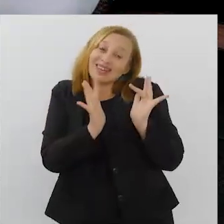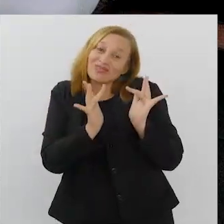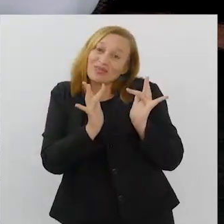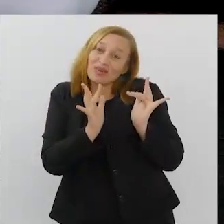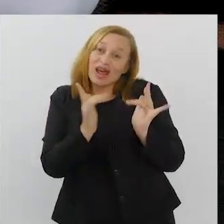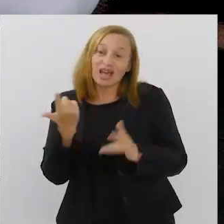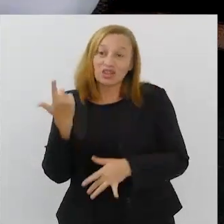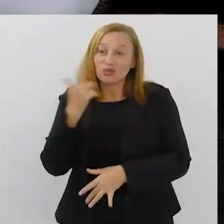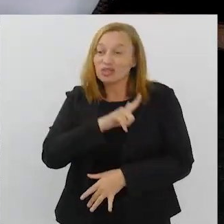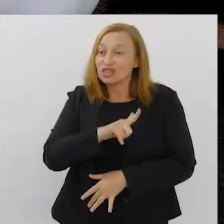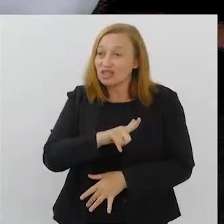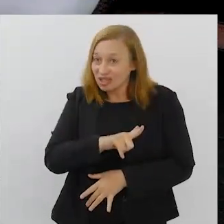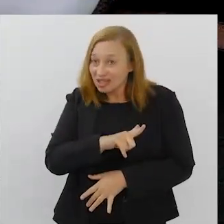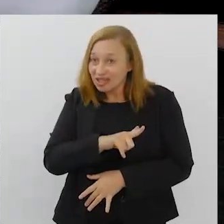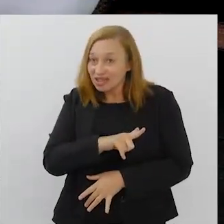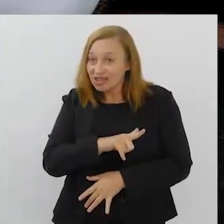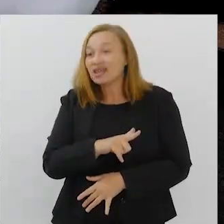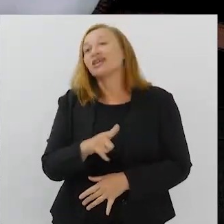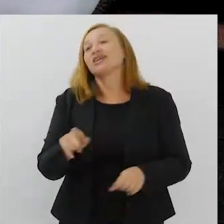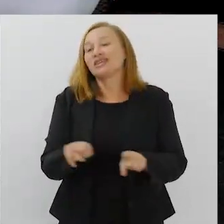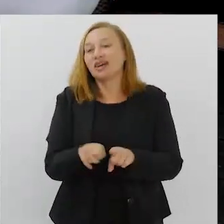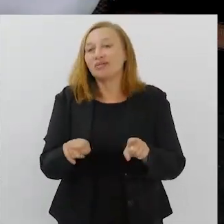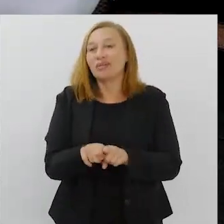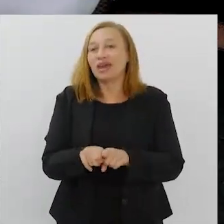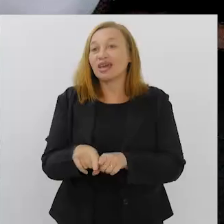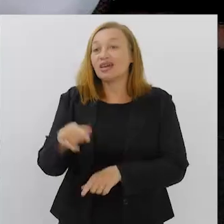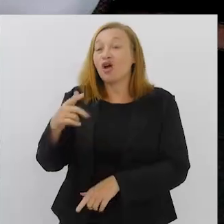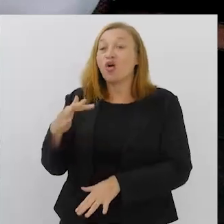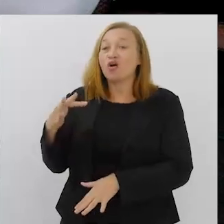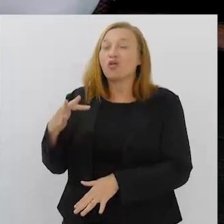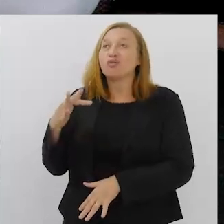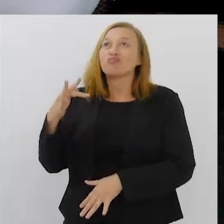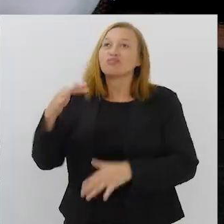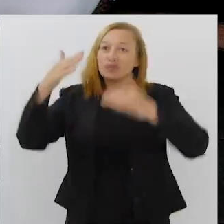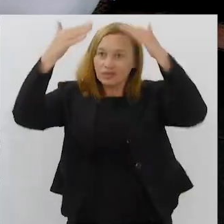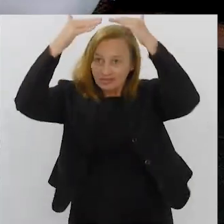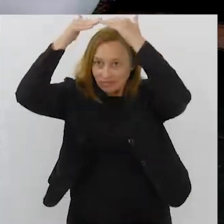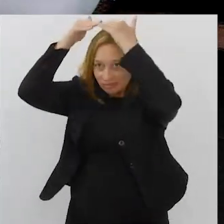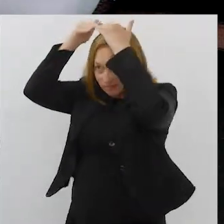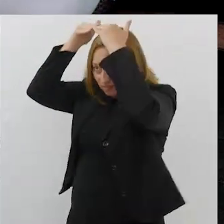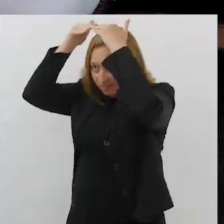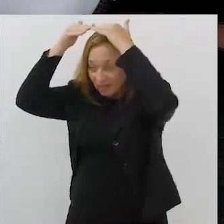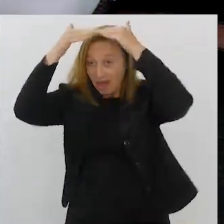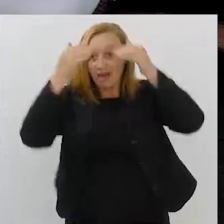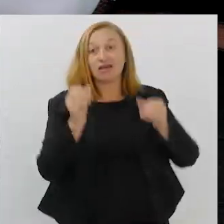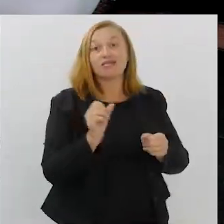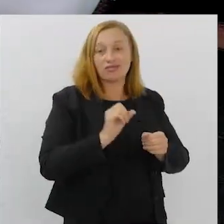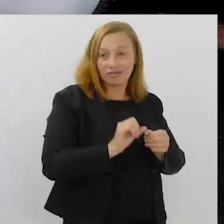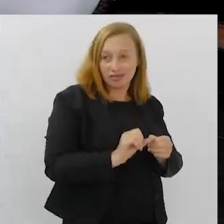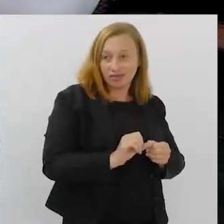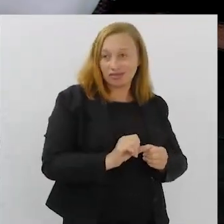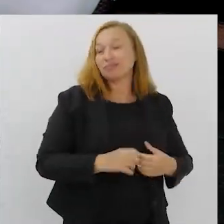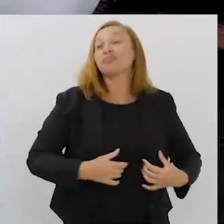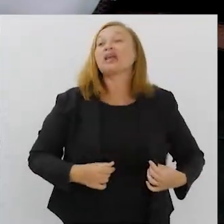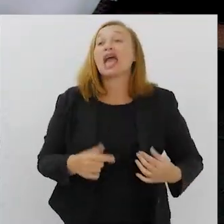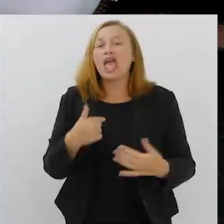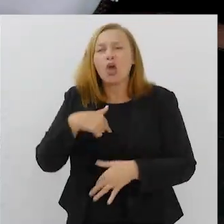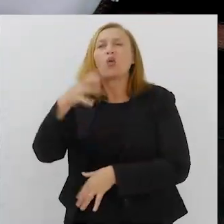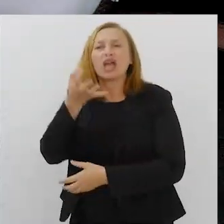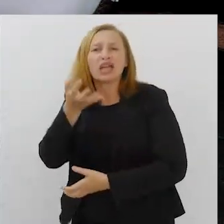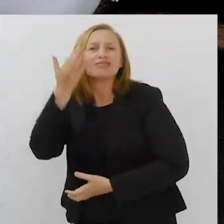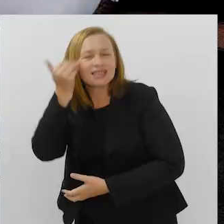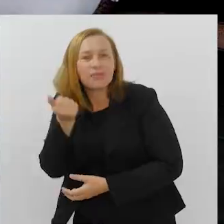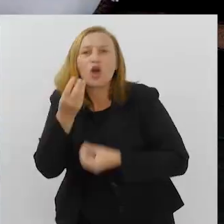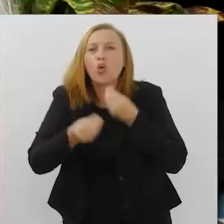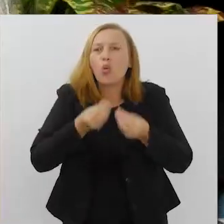vida, conhecer a bailarina. Olha aí. Não é? É só vantagem. Muitas possibilidades. E vamos terminar essa entrevista